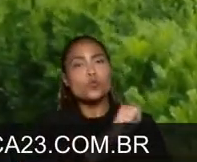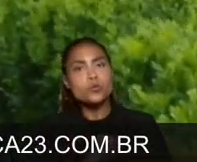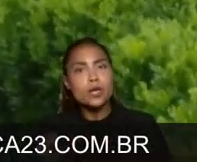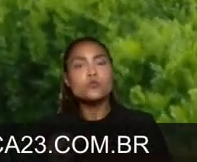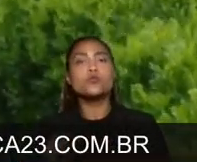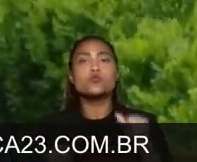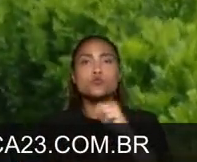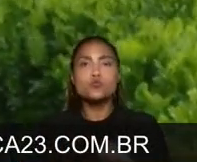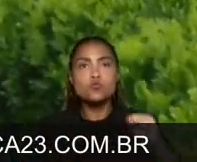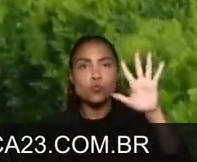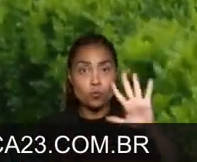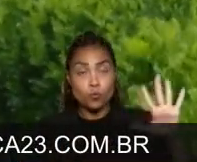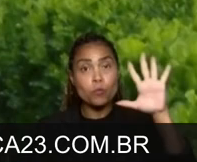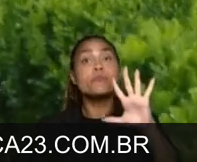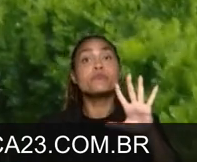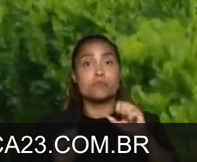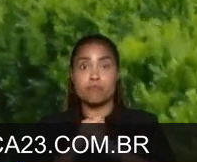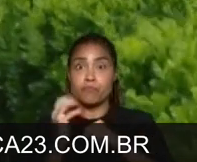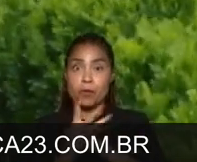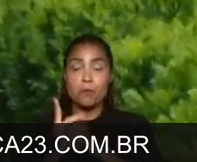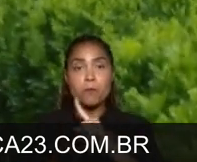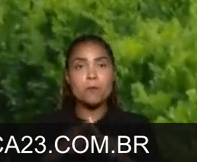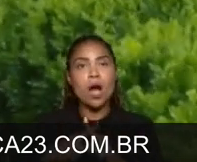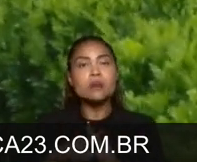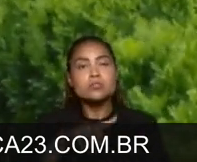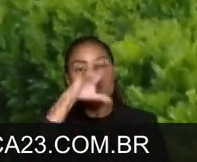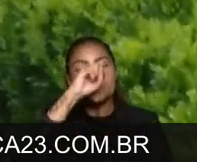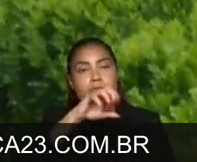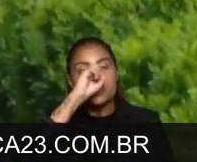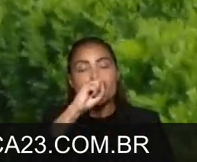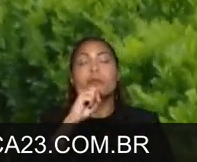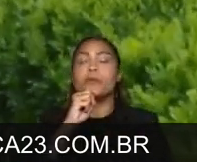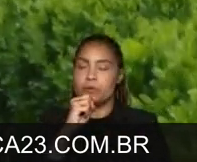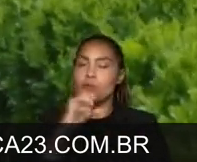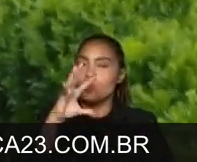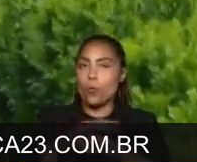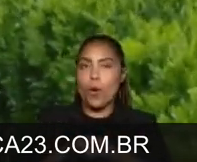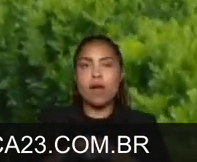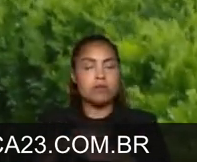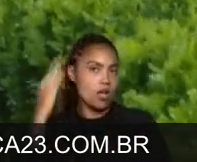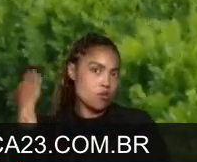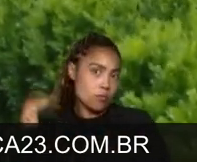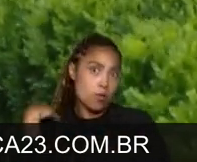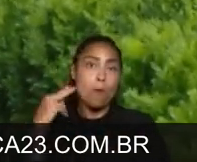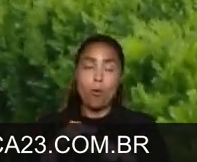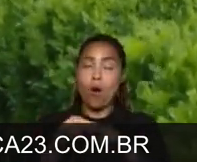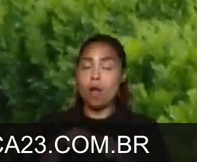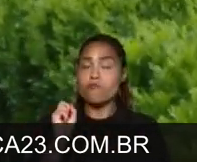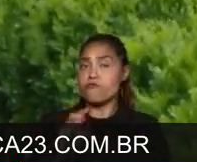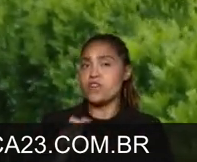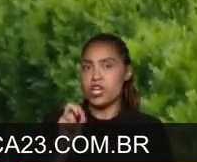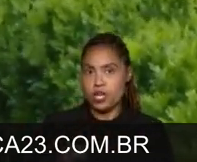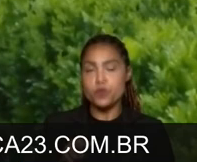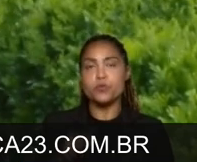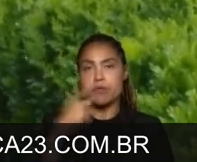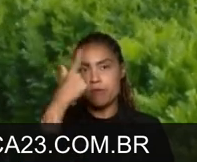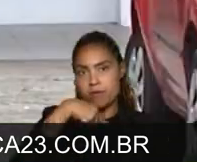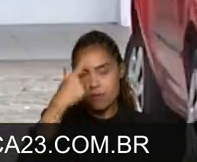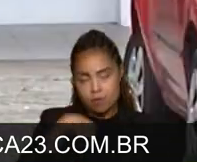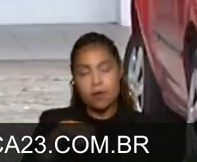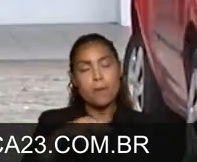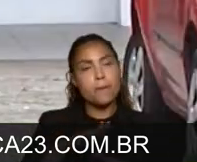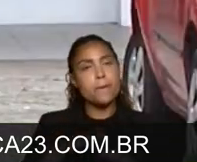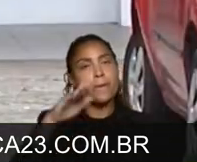do coronavírus, as síndromes respiratórias são causadas também pela circulação simultânea do vírus da influenza, especialmente entre